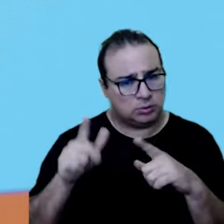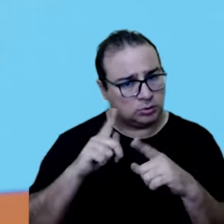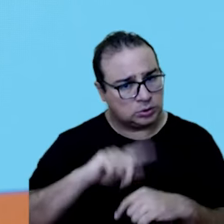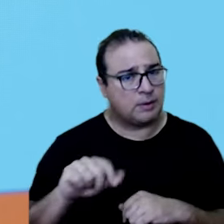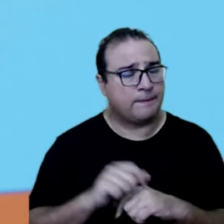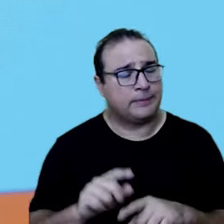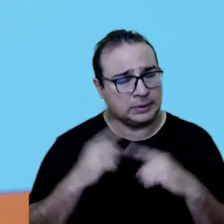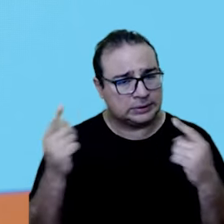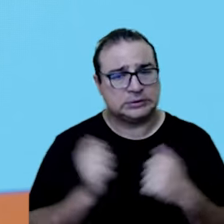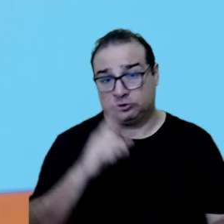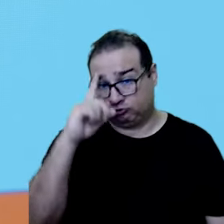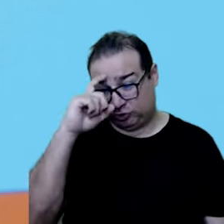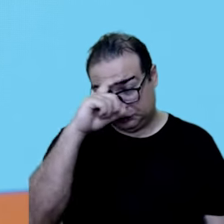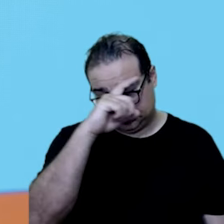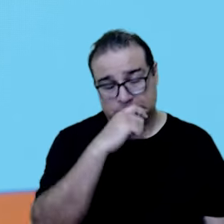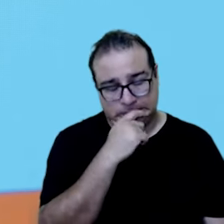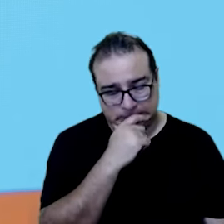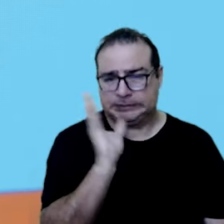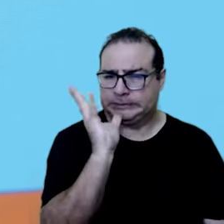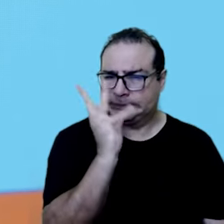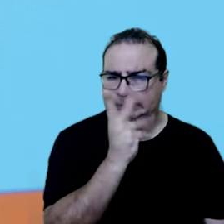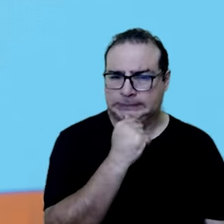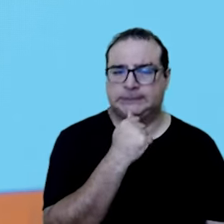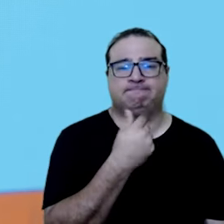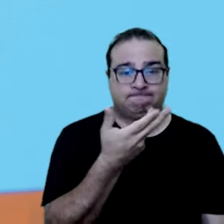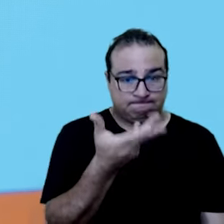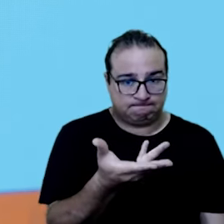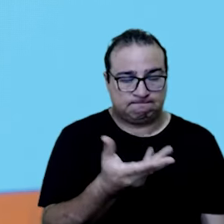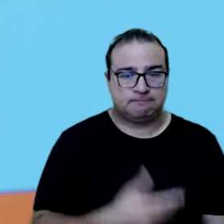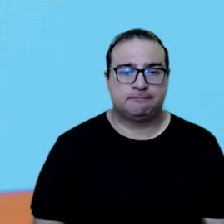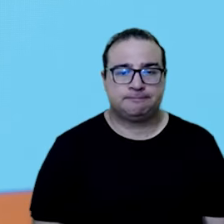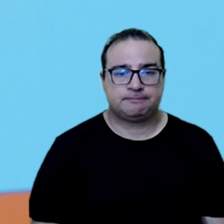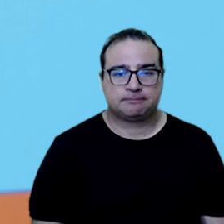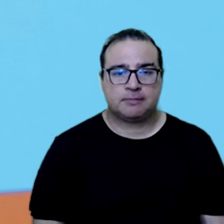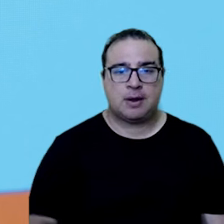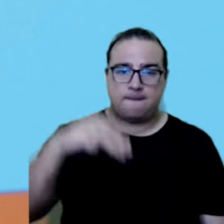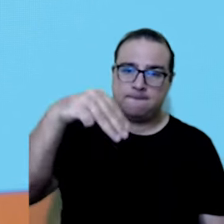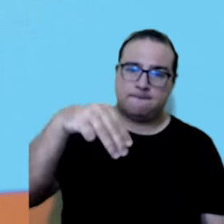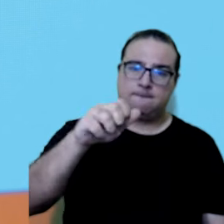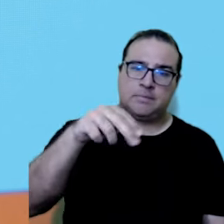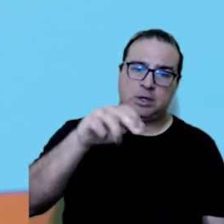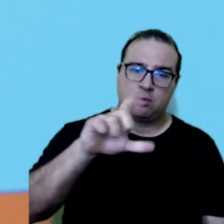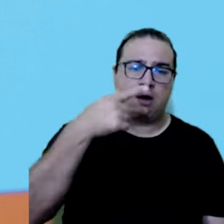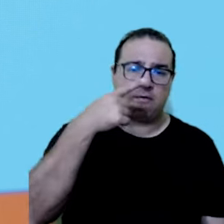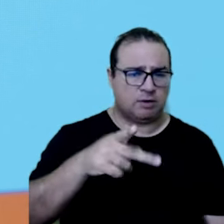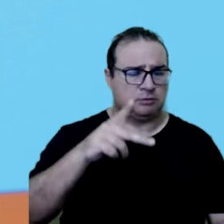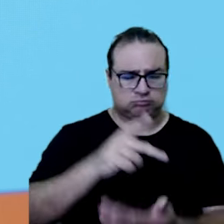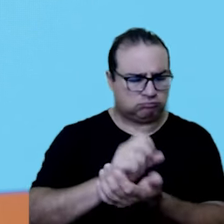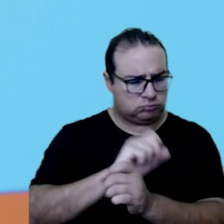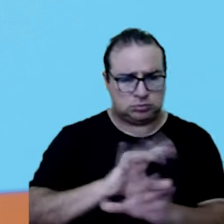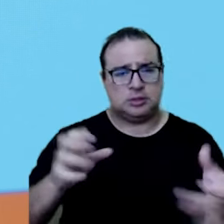resolver conseguimos mas foi trabalhoso né então assim o manual ele nesse sentido Ele é bem honesto